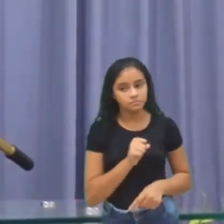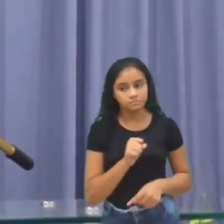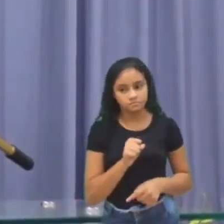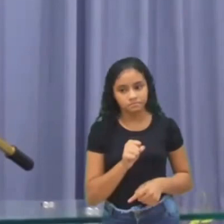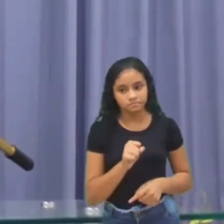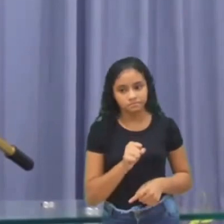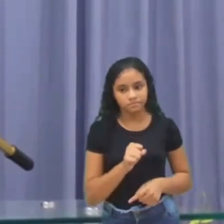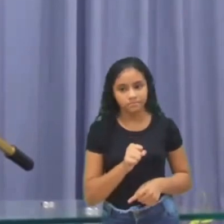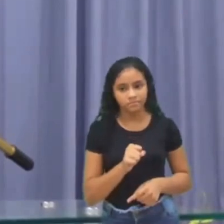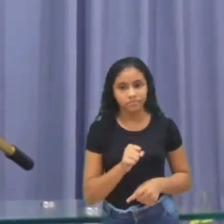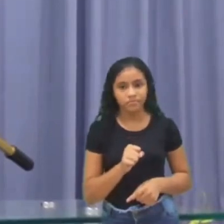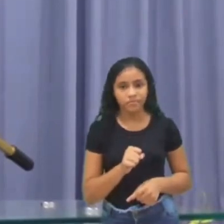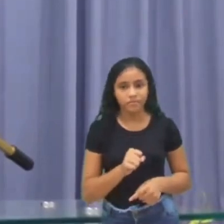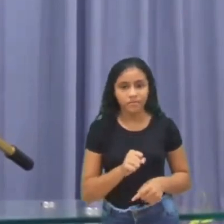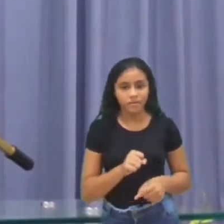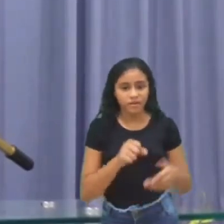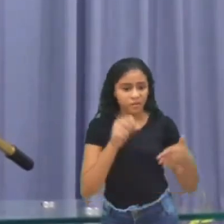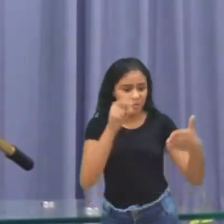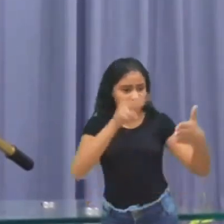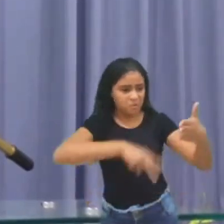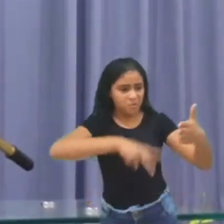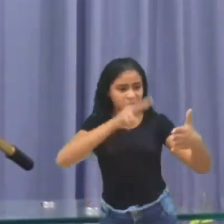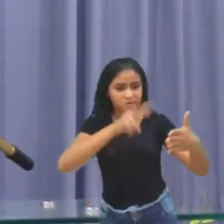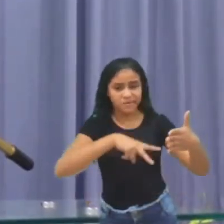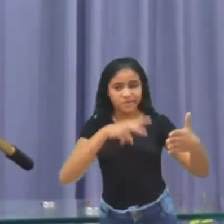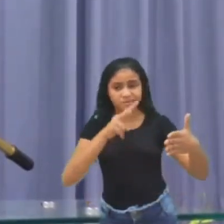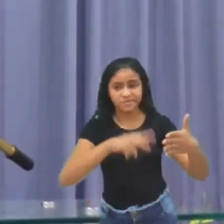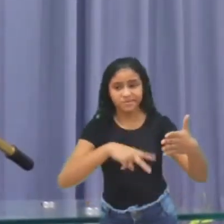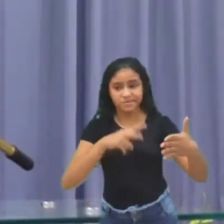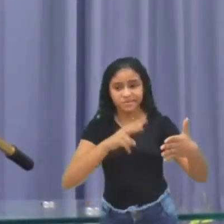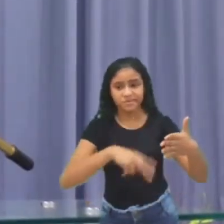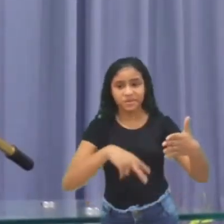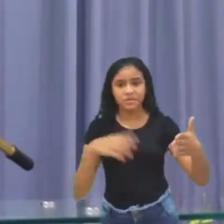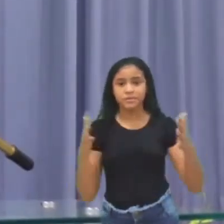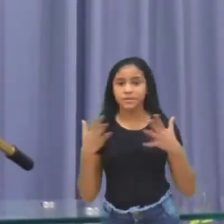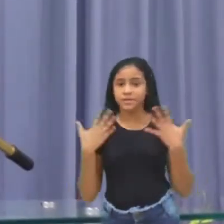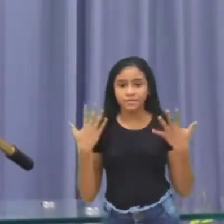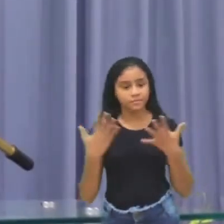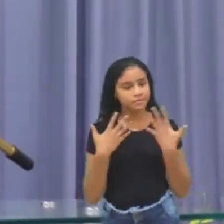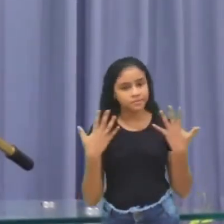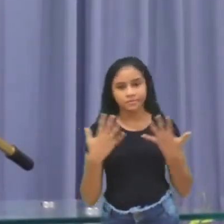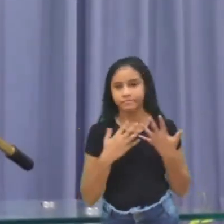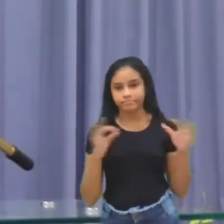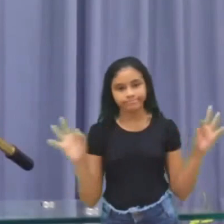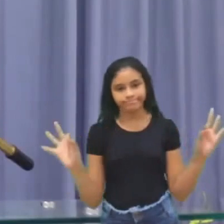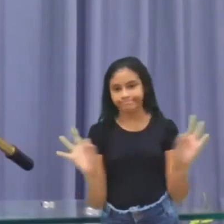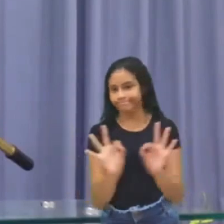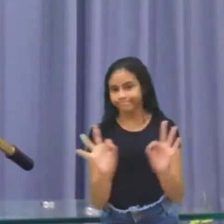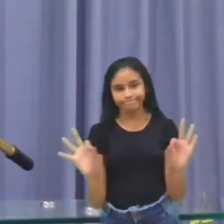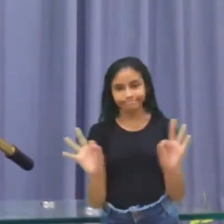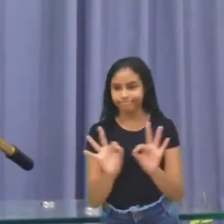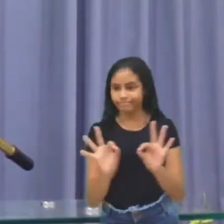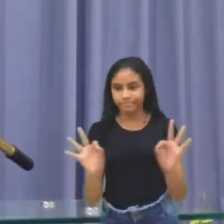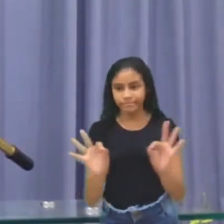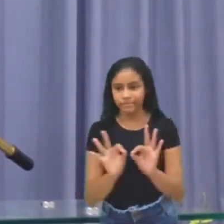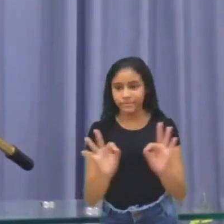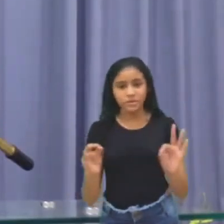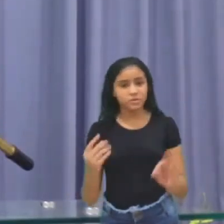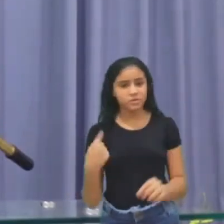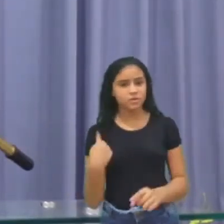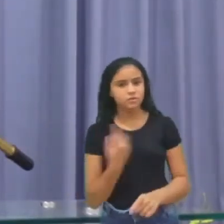esse relatório não animou ninguém. Nós estamos vivendo dias semelhantes a